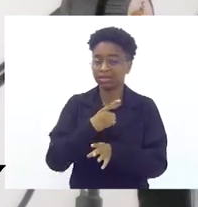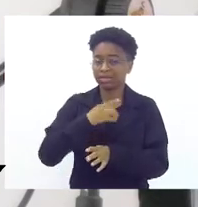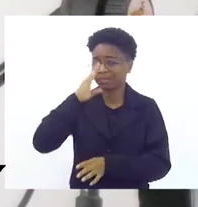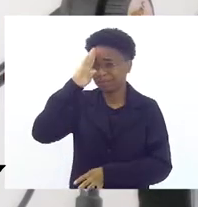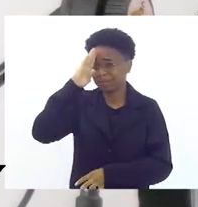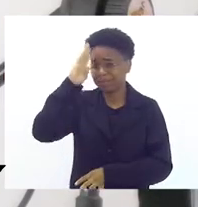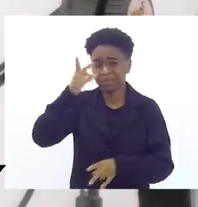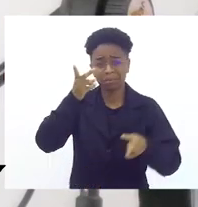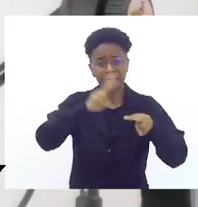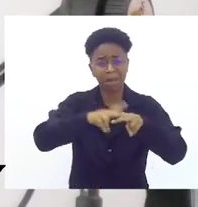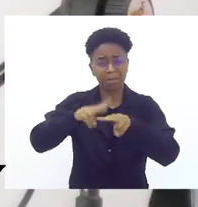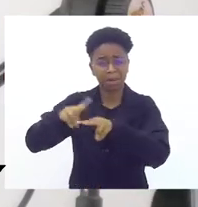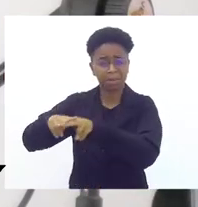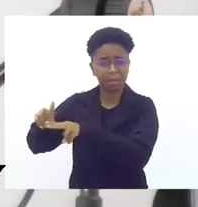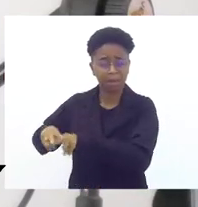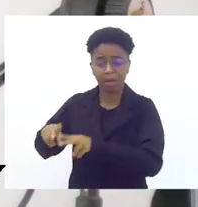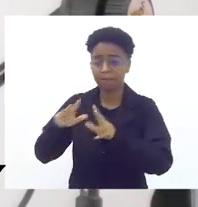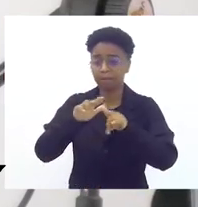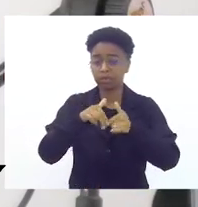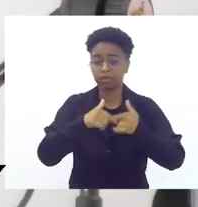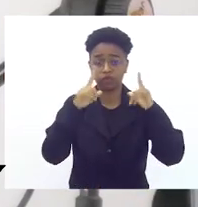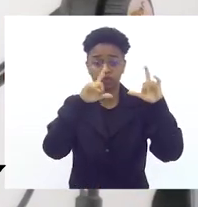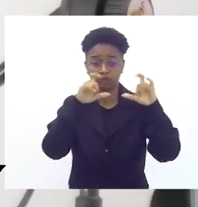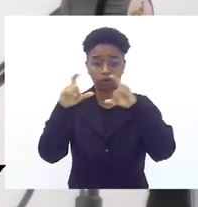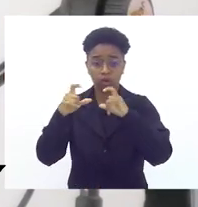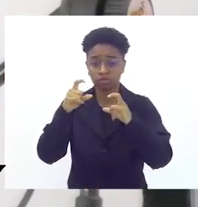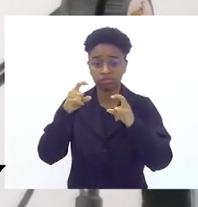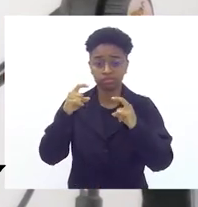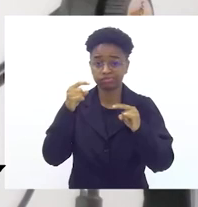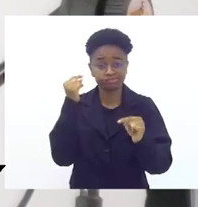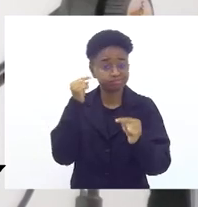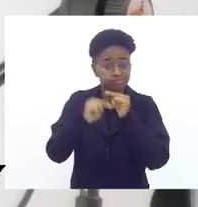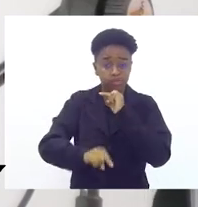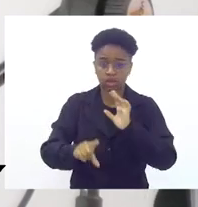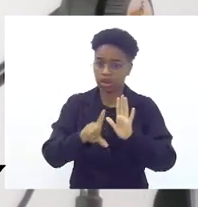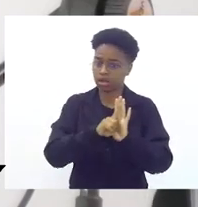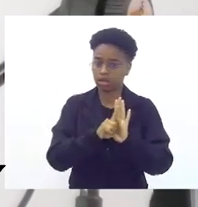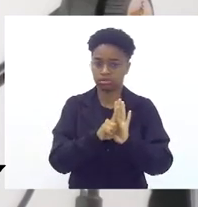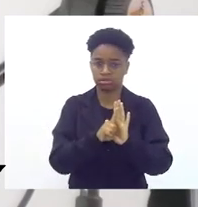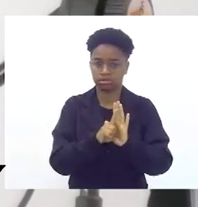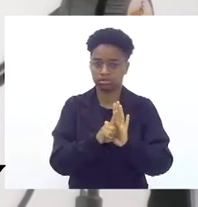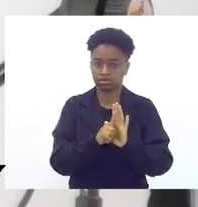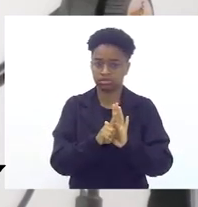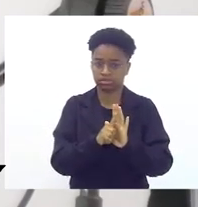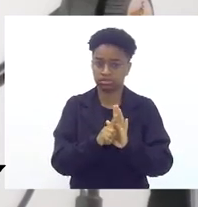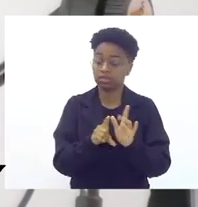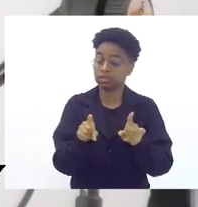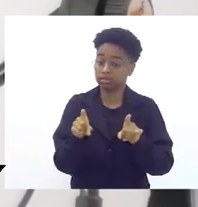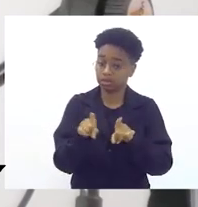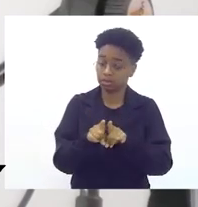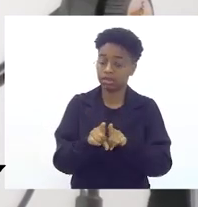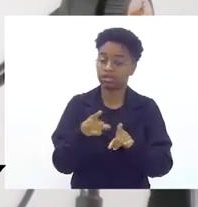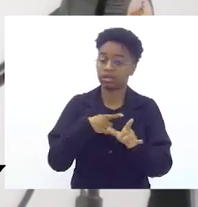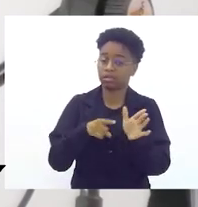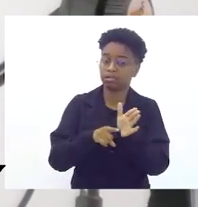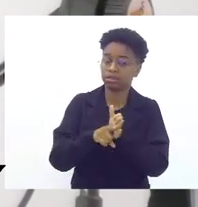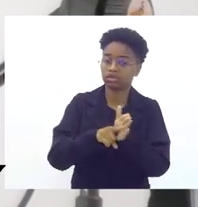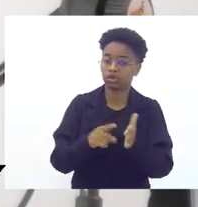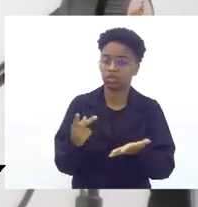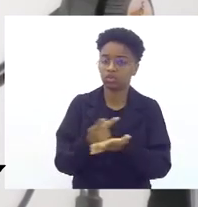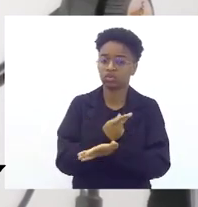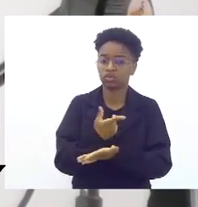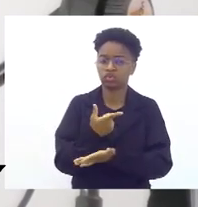índices de prisões com reconhecimento fotográfico Ilegais e não por acaso uma pesquisa feita em 2000